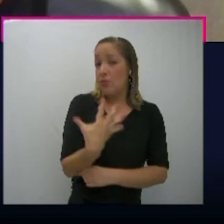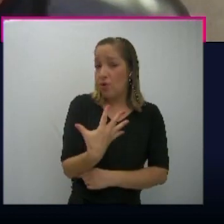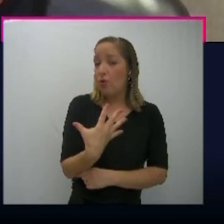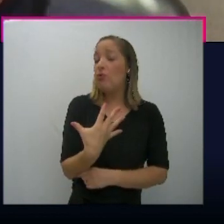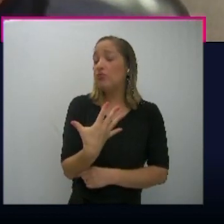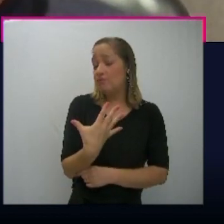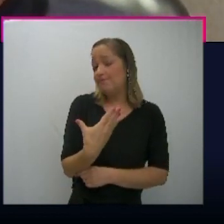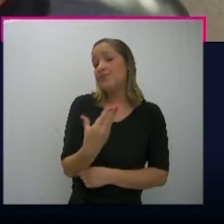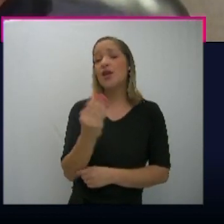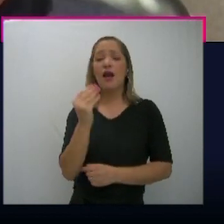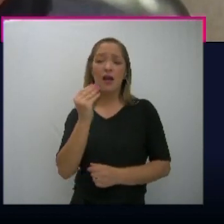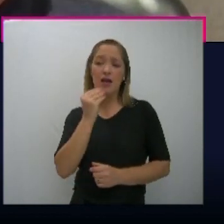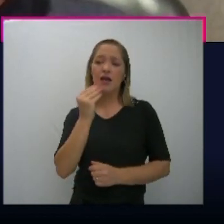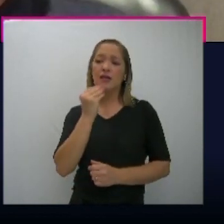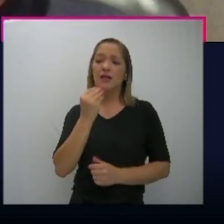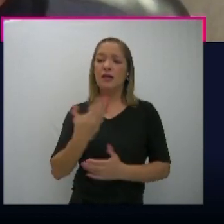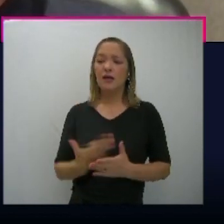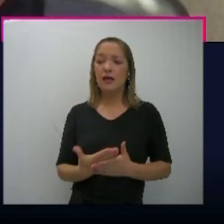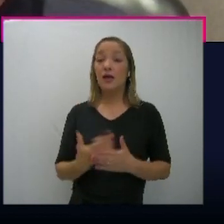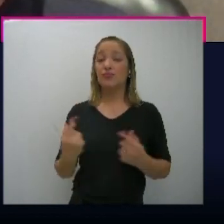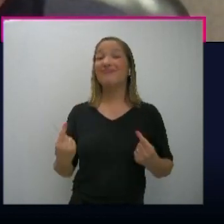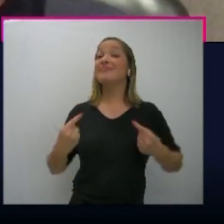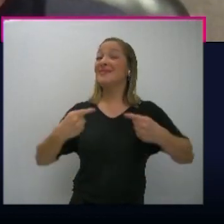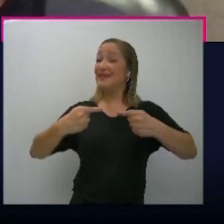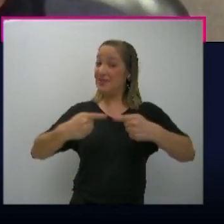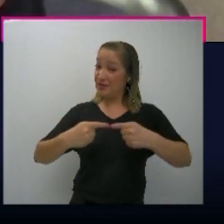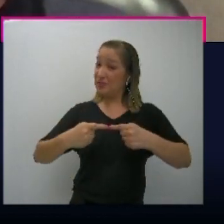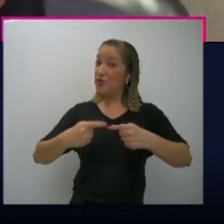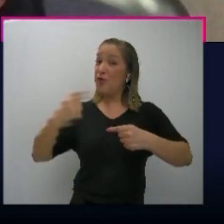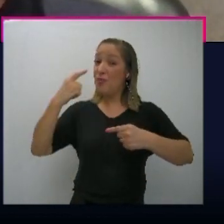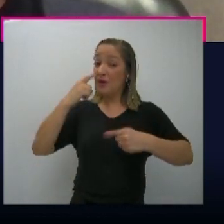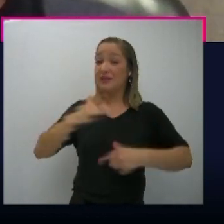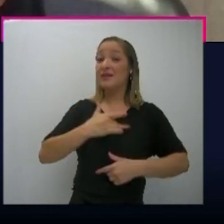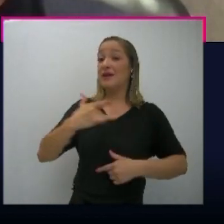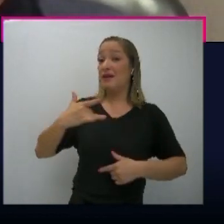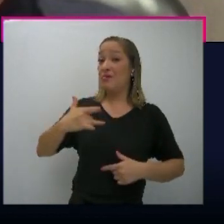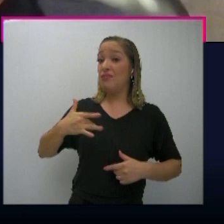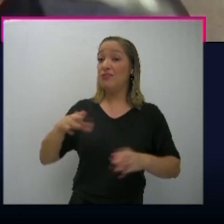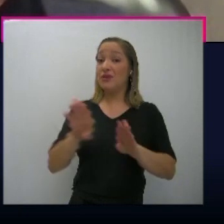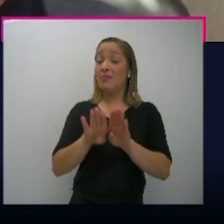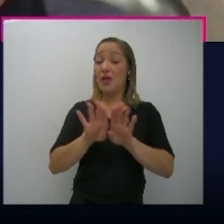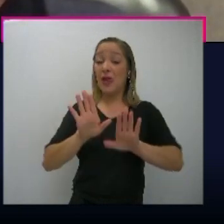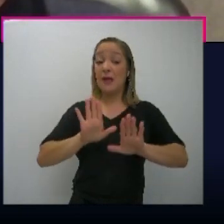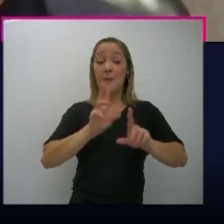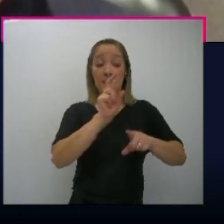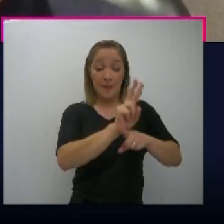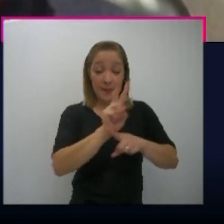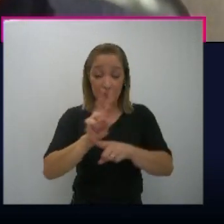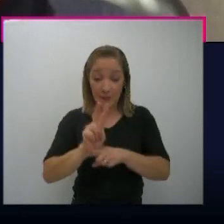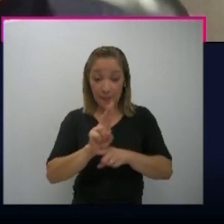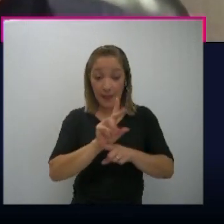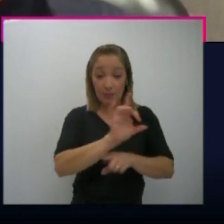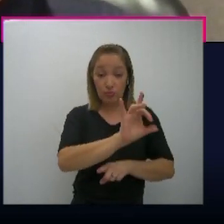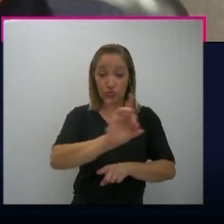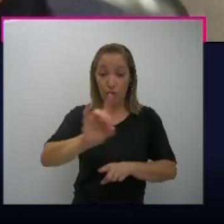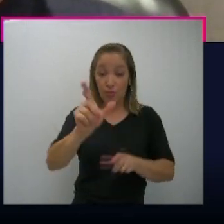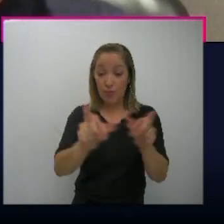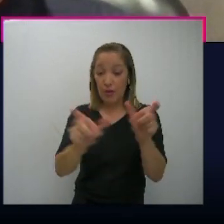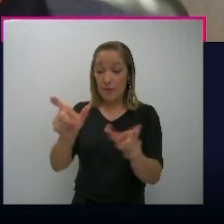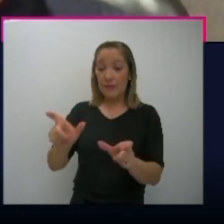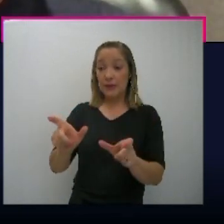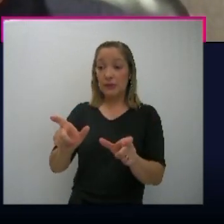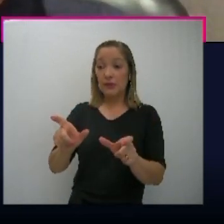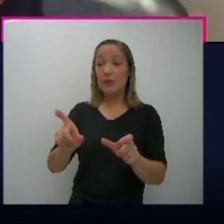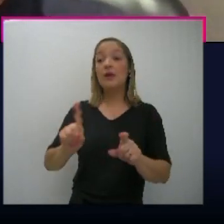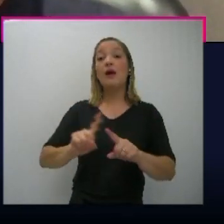obviamente que foi O que foi super super desafiador do ponto de vista de saúde é meio-dia e de cuidar das pessoas mas